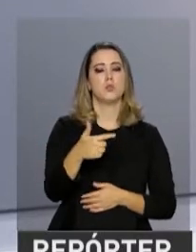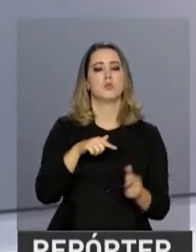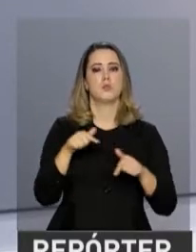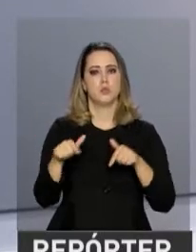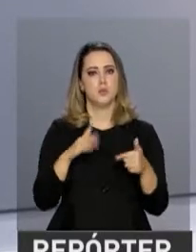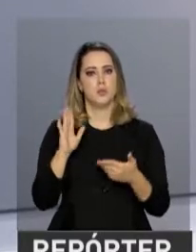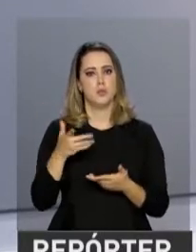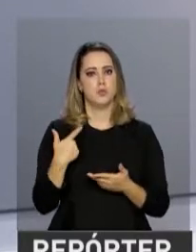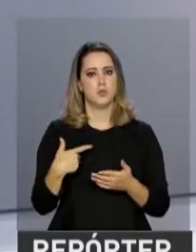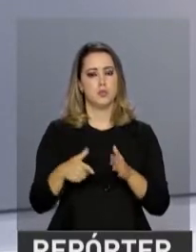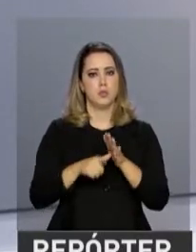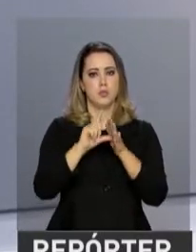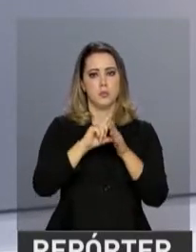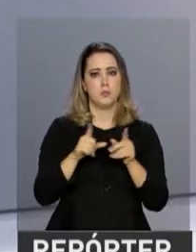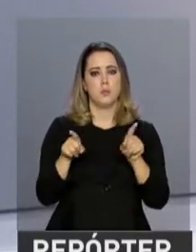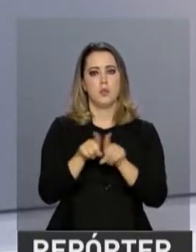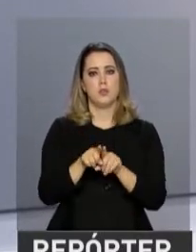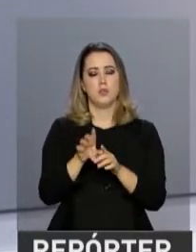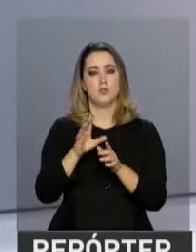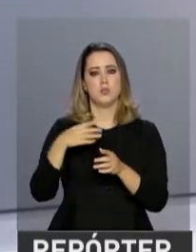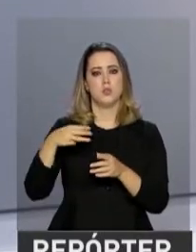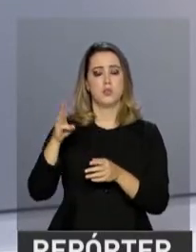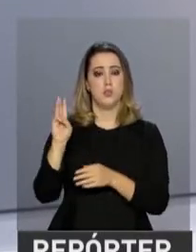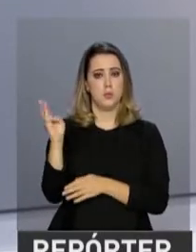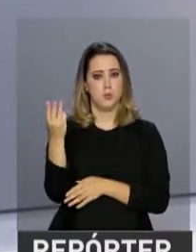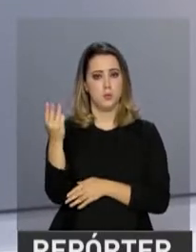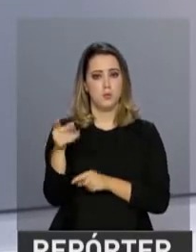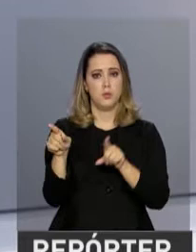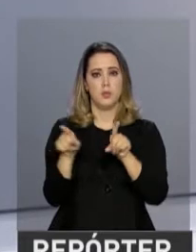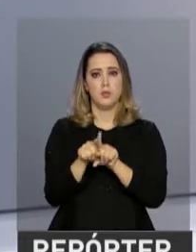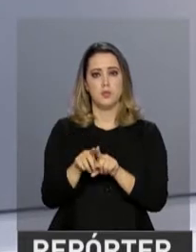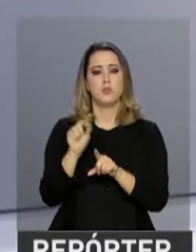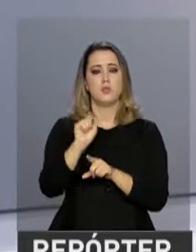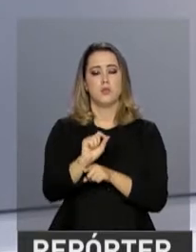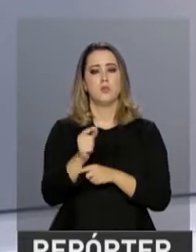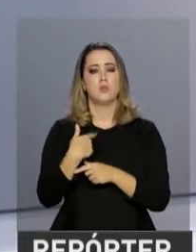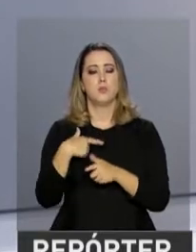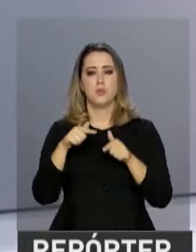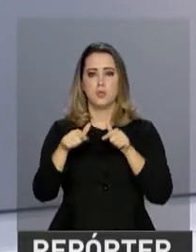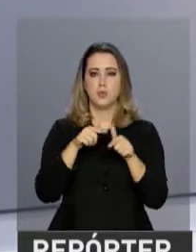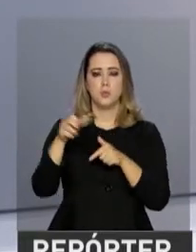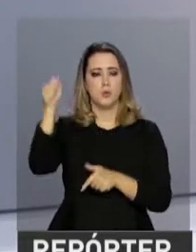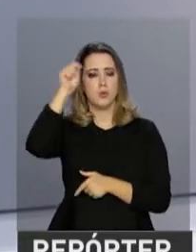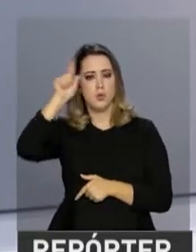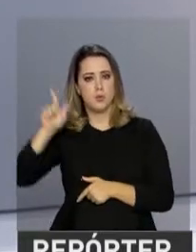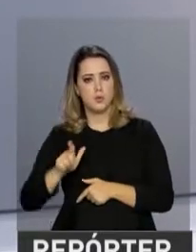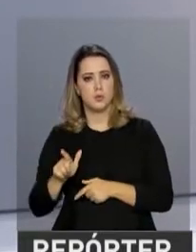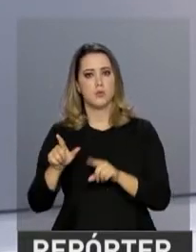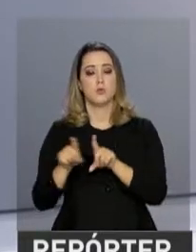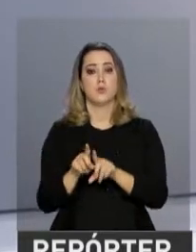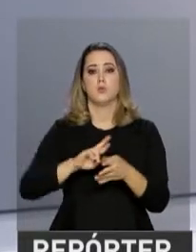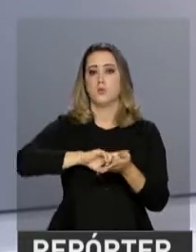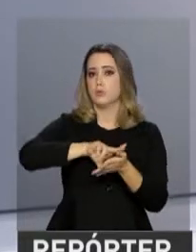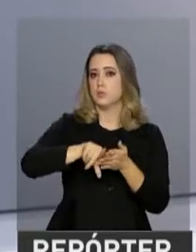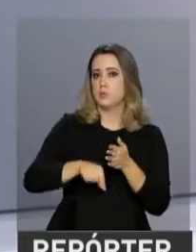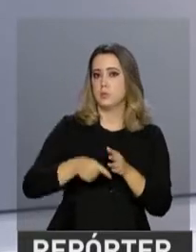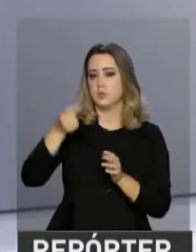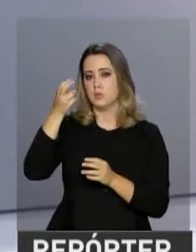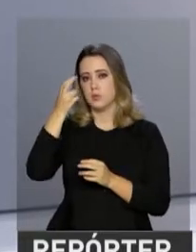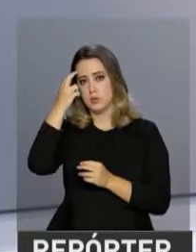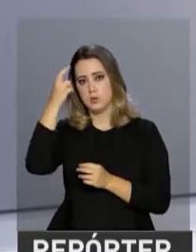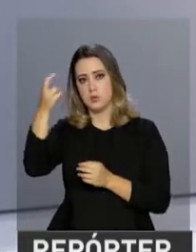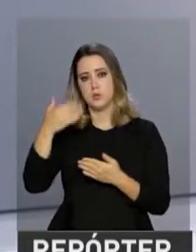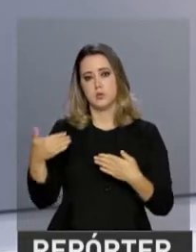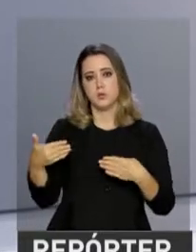regional da pf no maranhão e adido policial na áfrica do sul também exerceu diferentes funções de inteligência nas